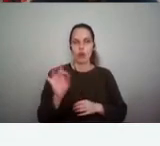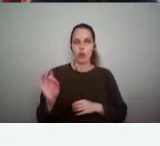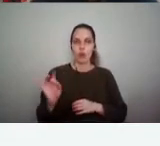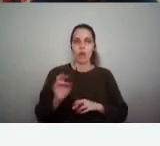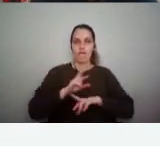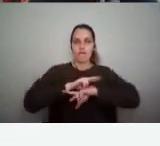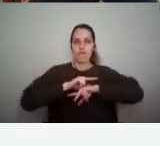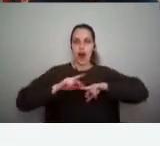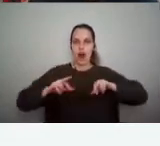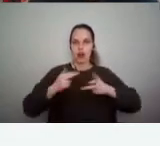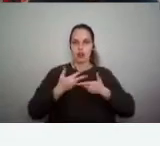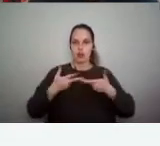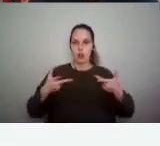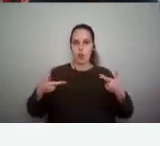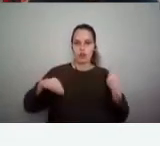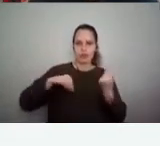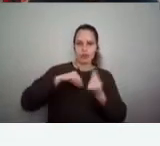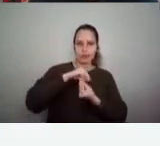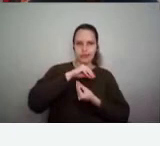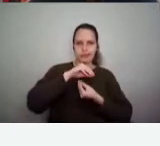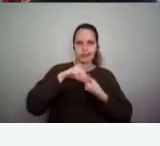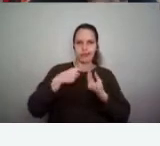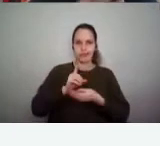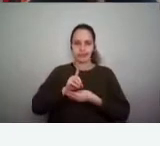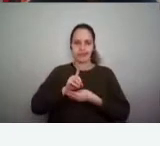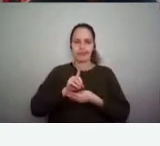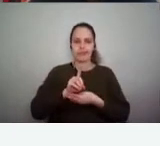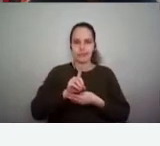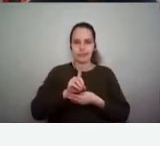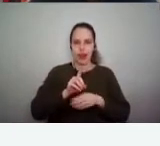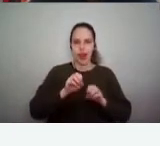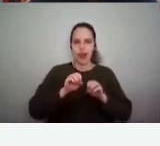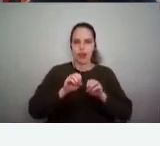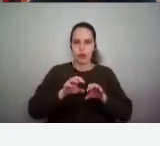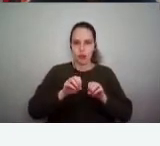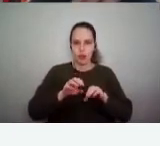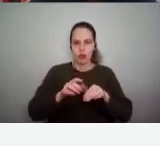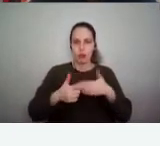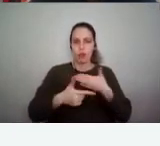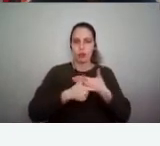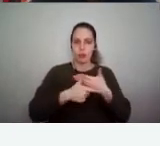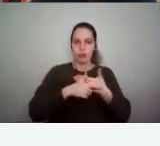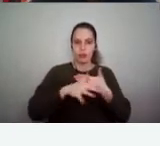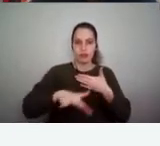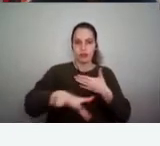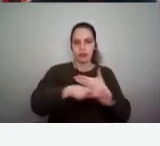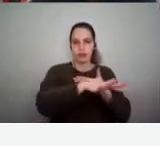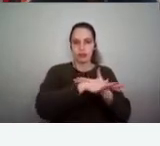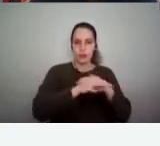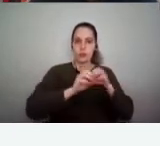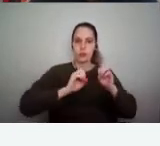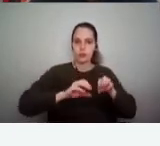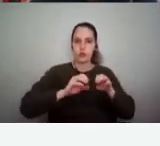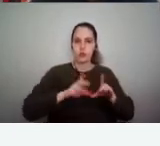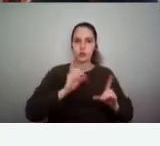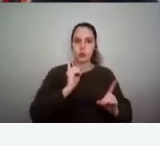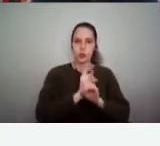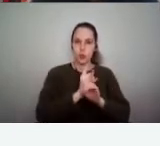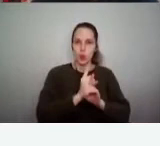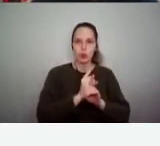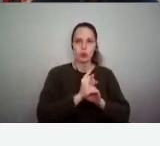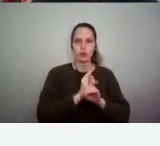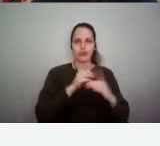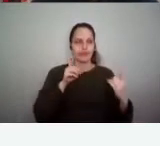como educador na cena, né, do cuidado, ou na cena do ensino, né, no encontro com o outro